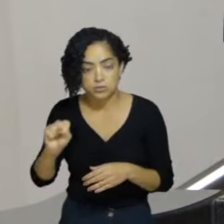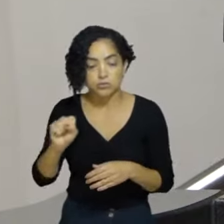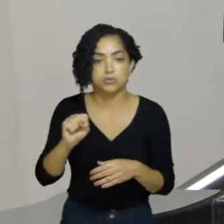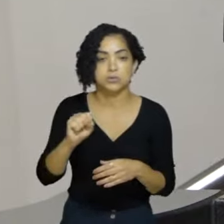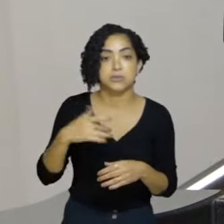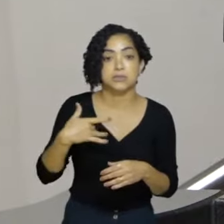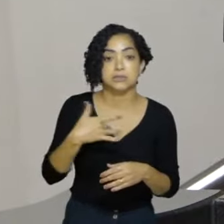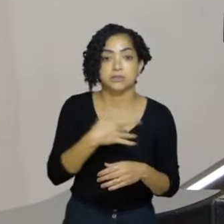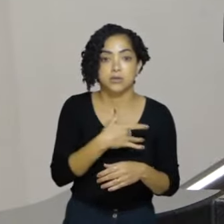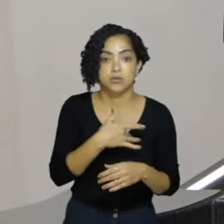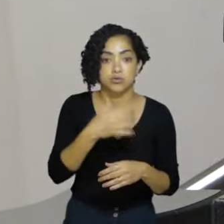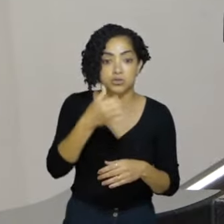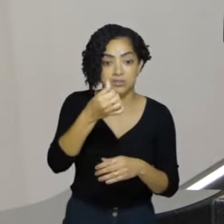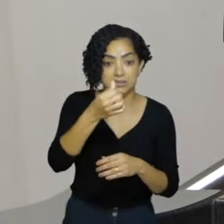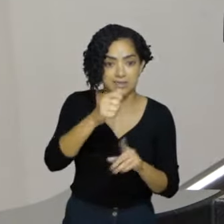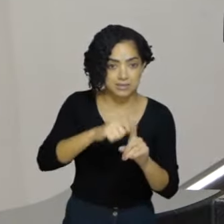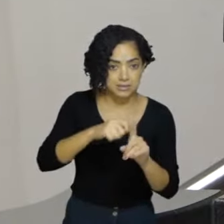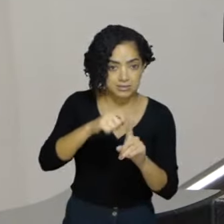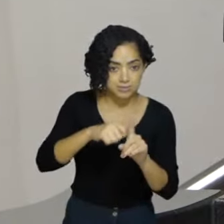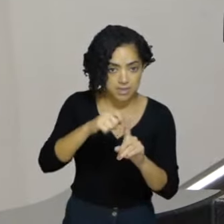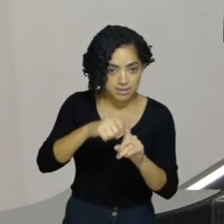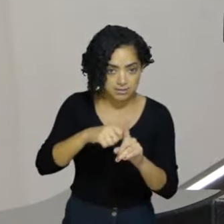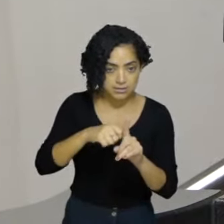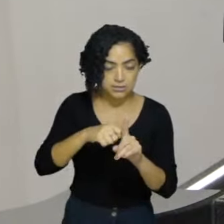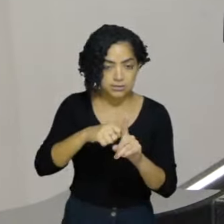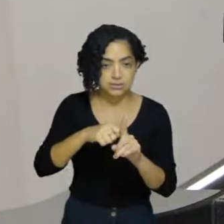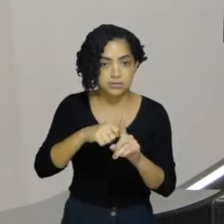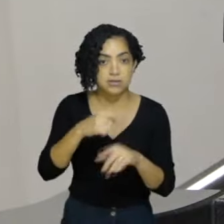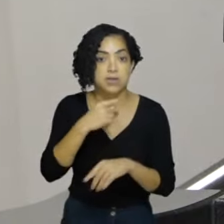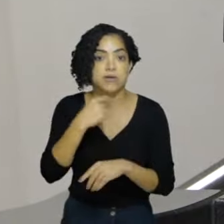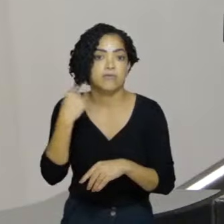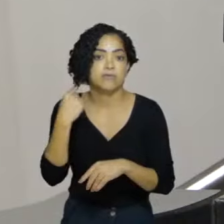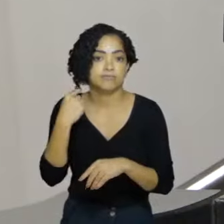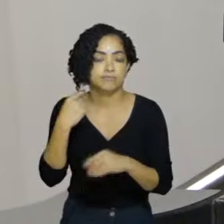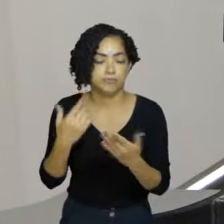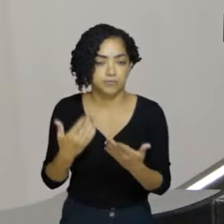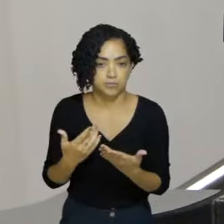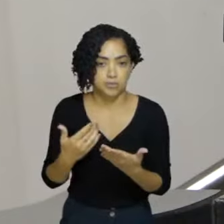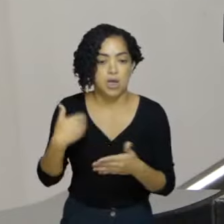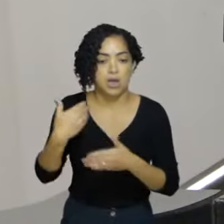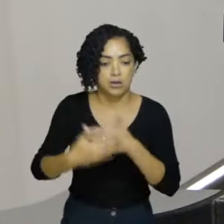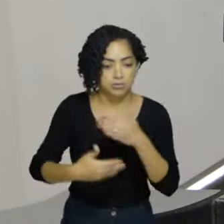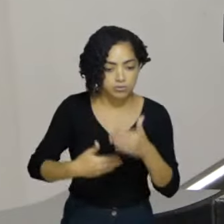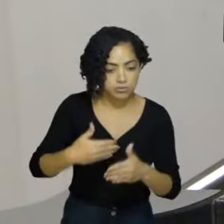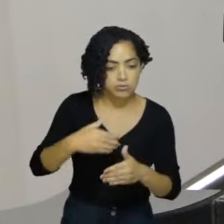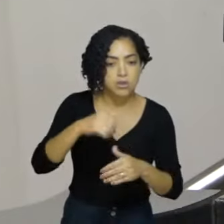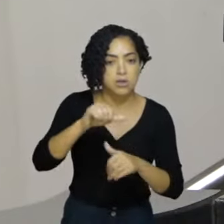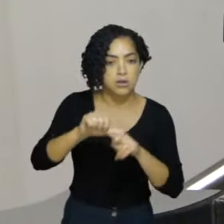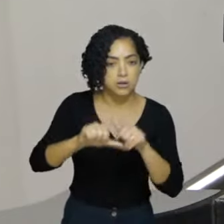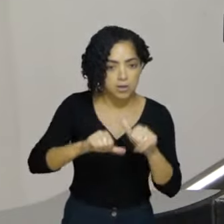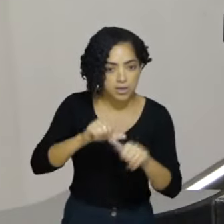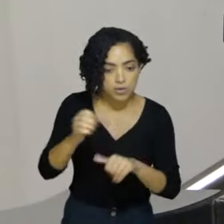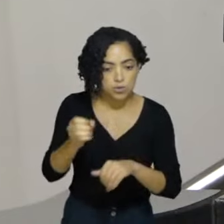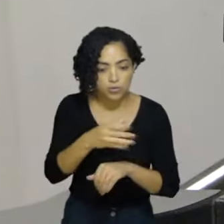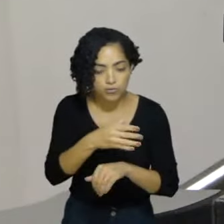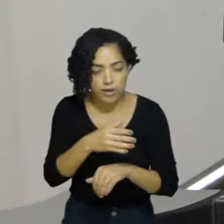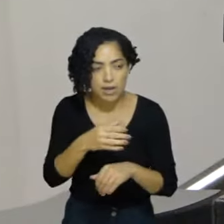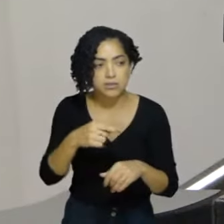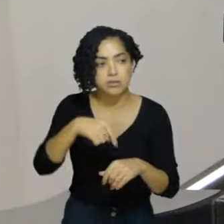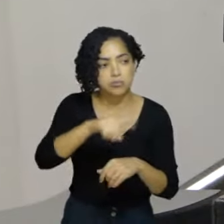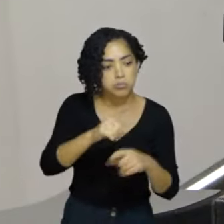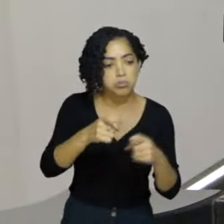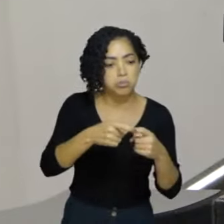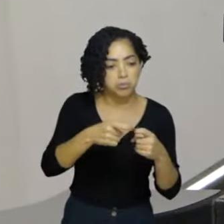meses das crianças com autismo. A cada 6 meses, os pais precisavam renovar esse atestado, procurar um neuropediatra,